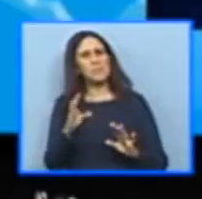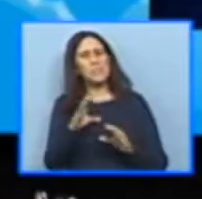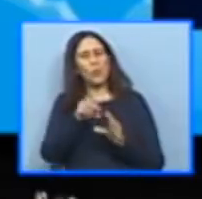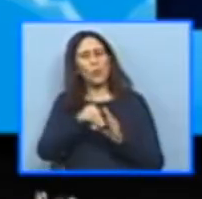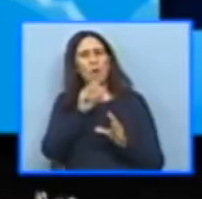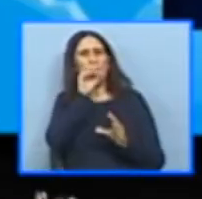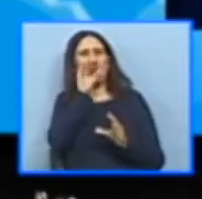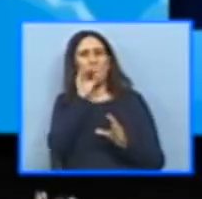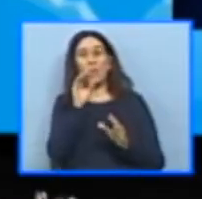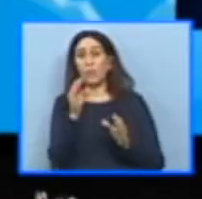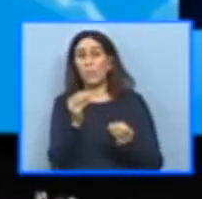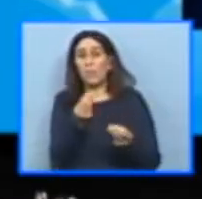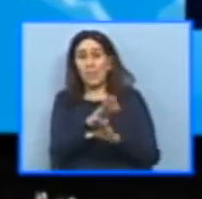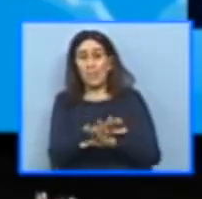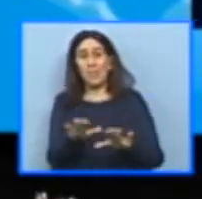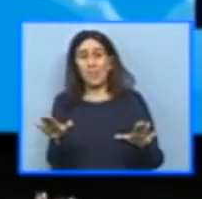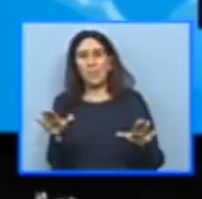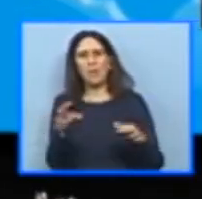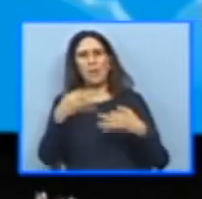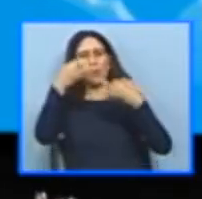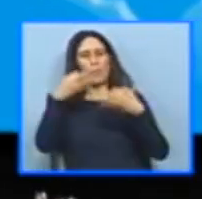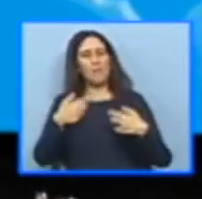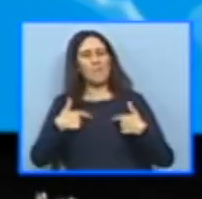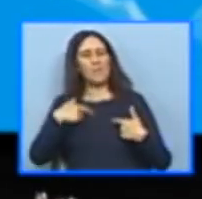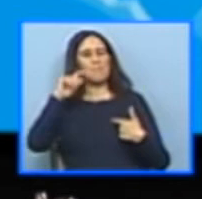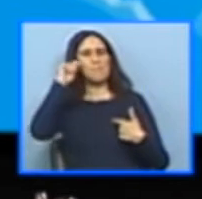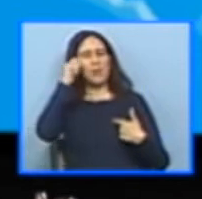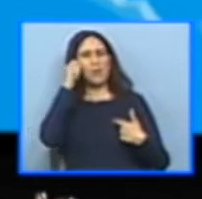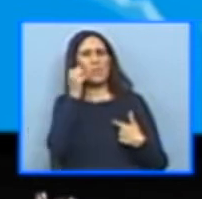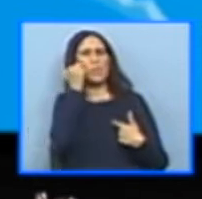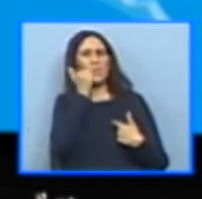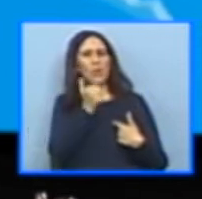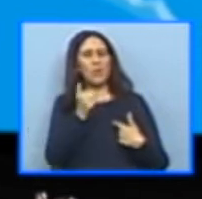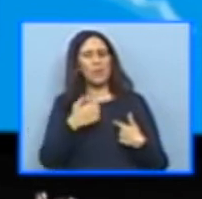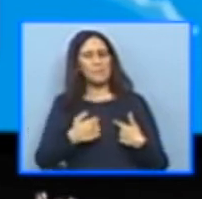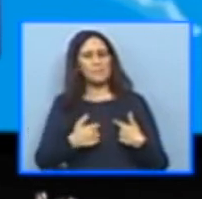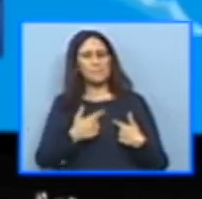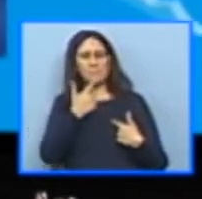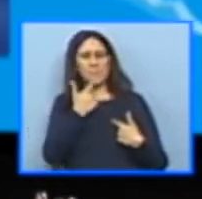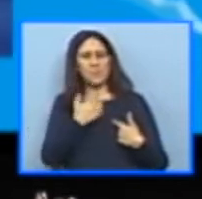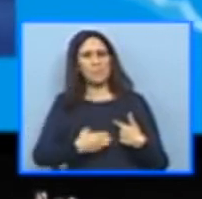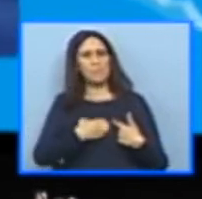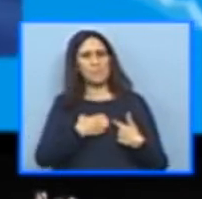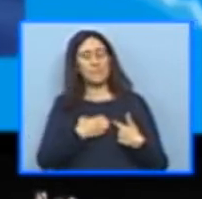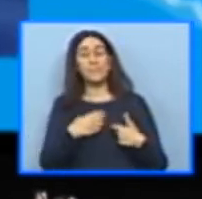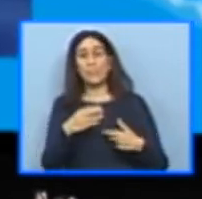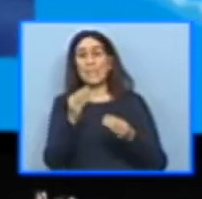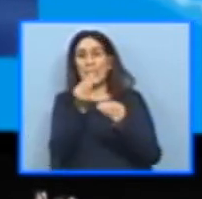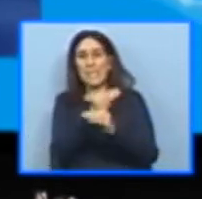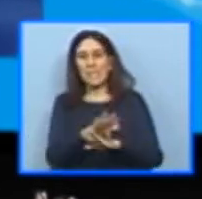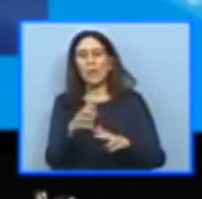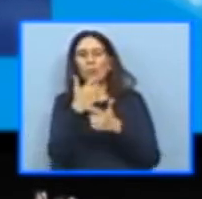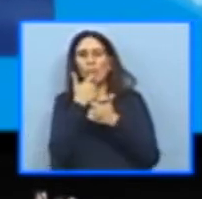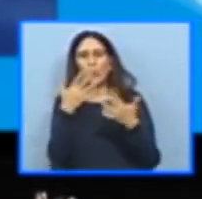contextualizada. Então as crianças têm comportamentos autolesivos para perceberem, dói aqui. As crianças têm tudo, mas não